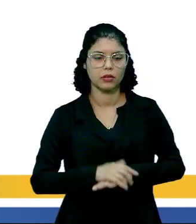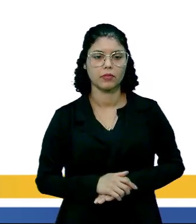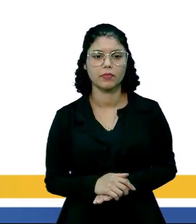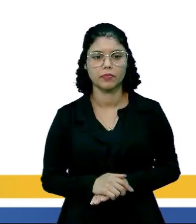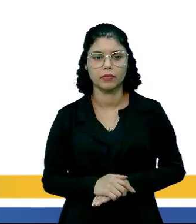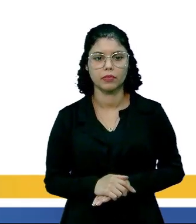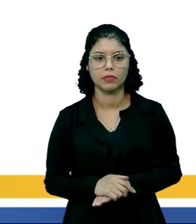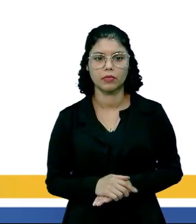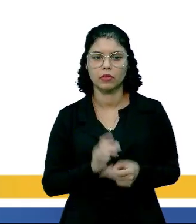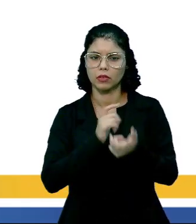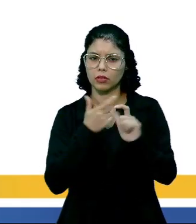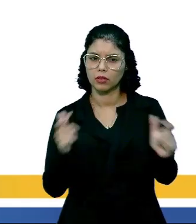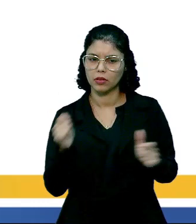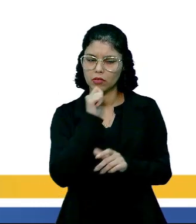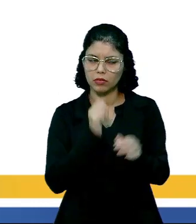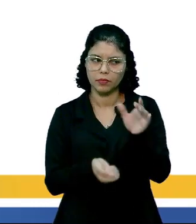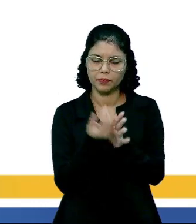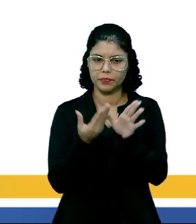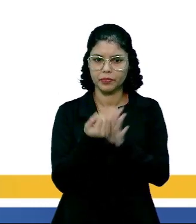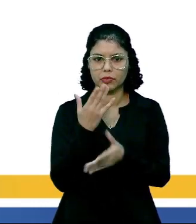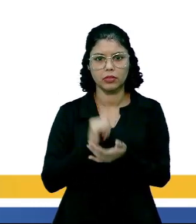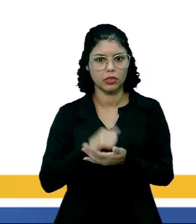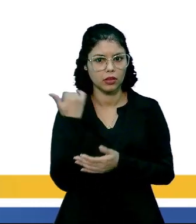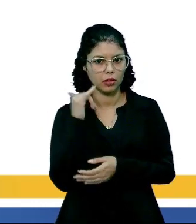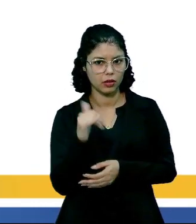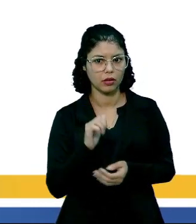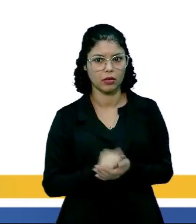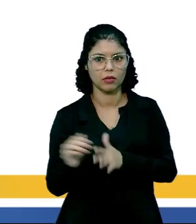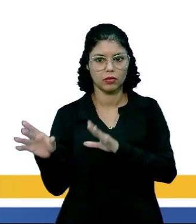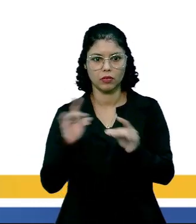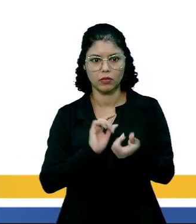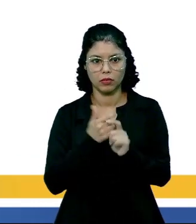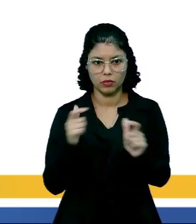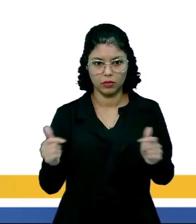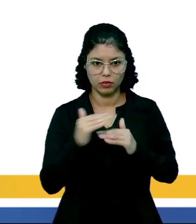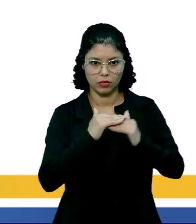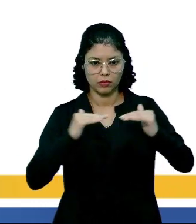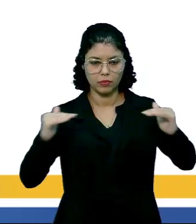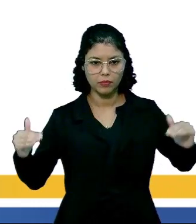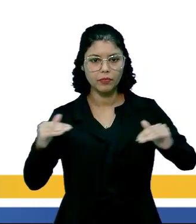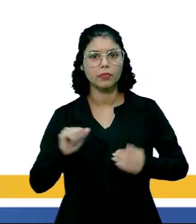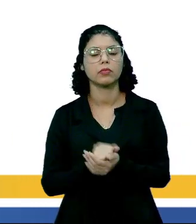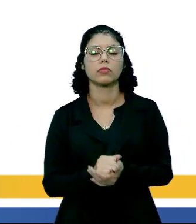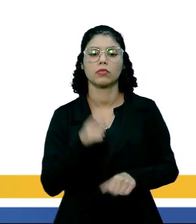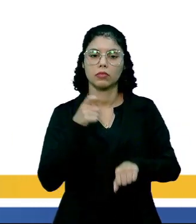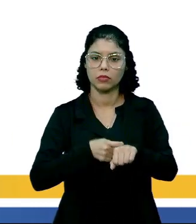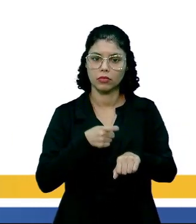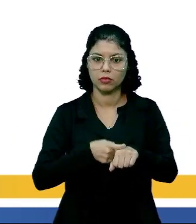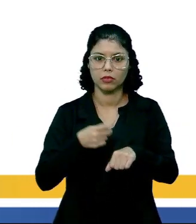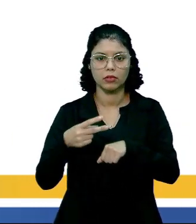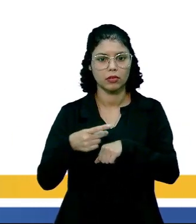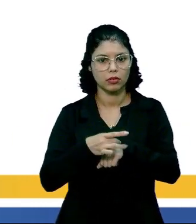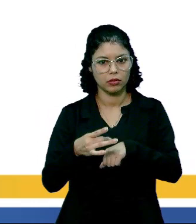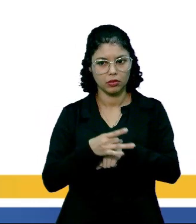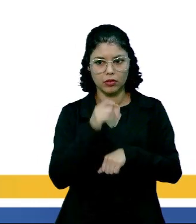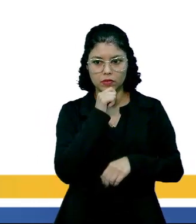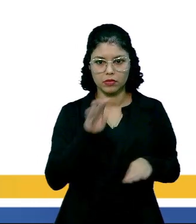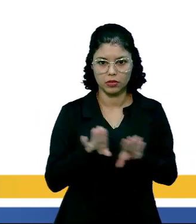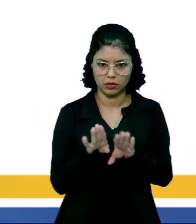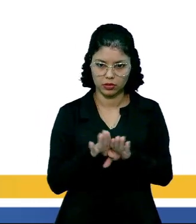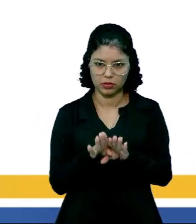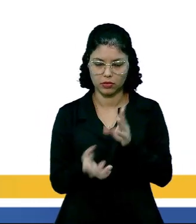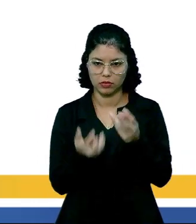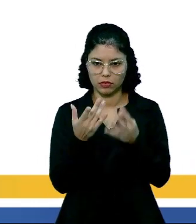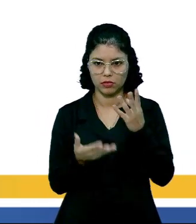energia elétrica para aumentar a produção de energia térmica através do aumento da área superficial o carvão que será